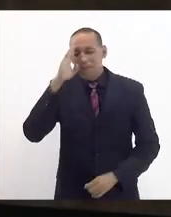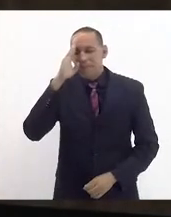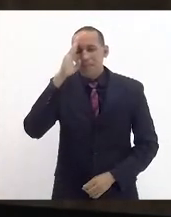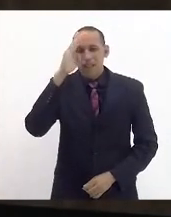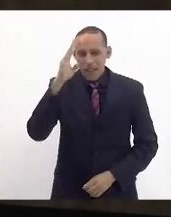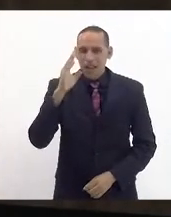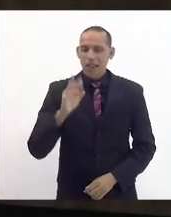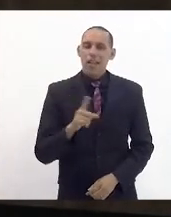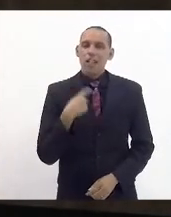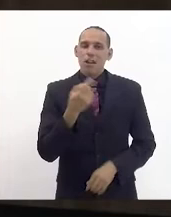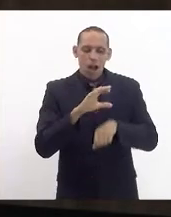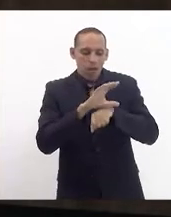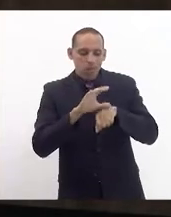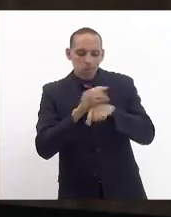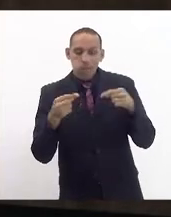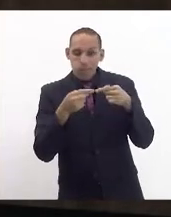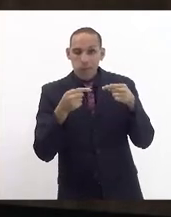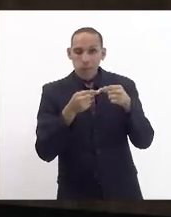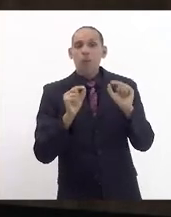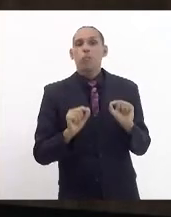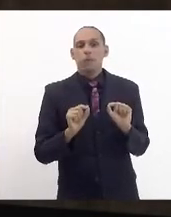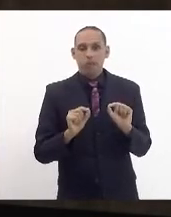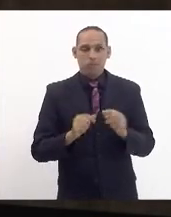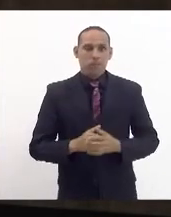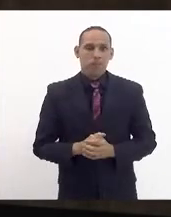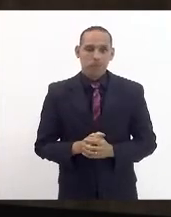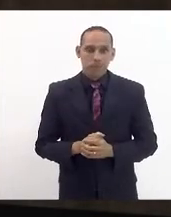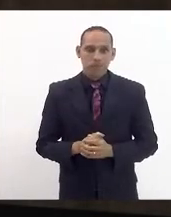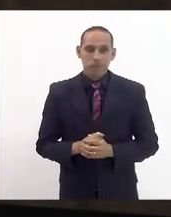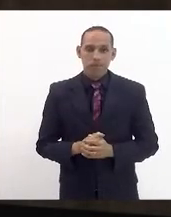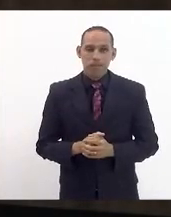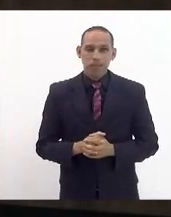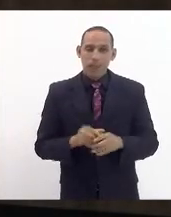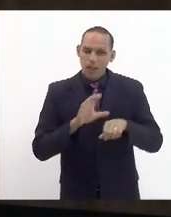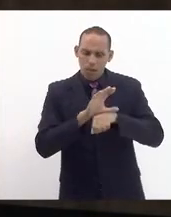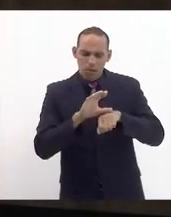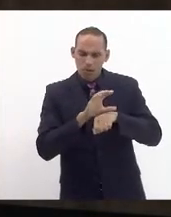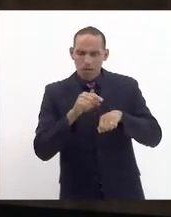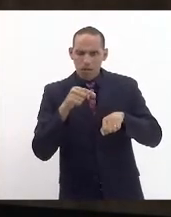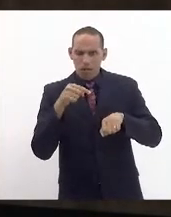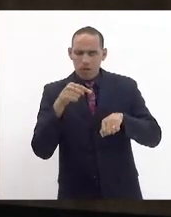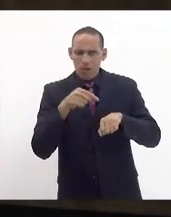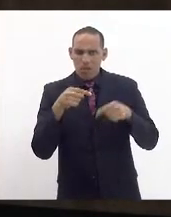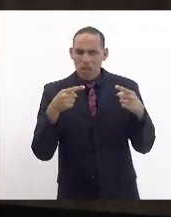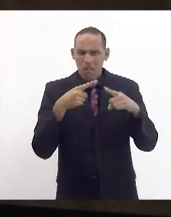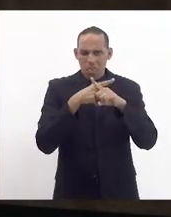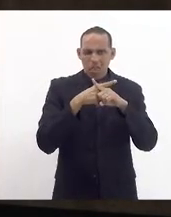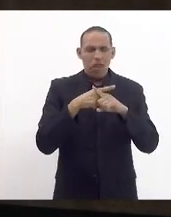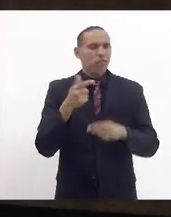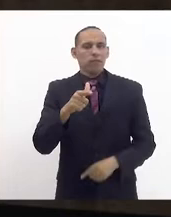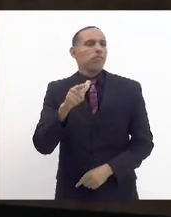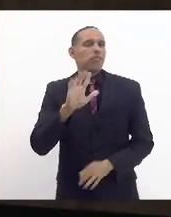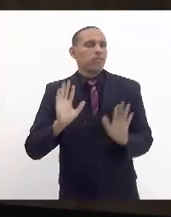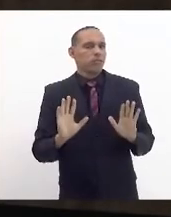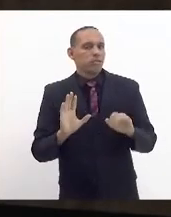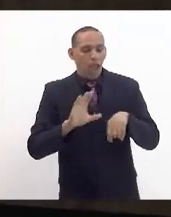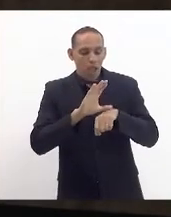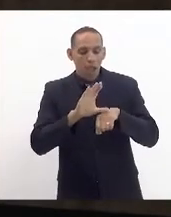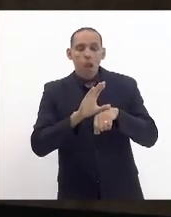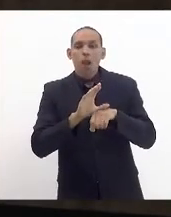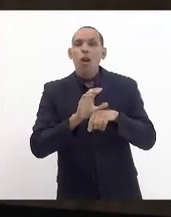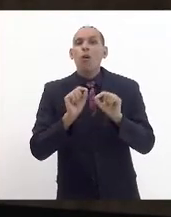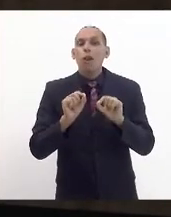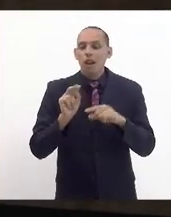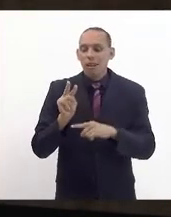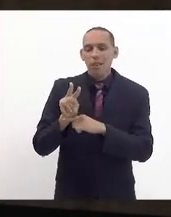nossa Constituição, e a Constituição não tem contradição entre si, é a defesa